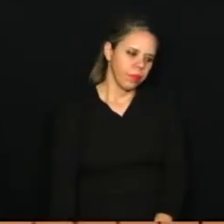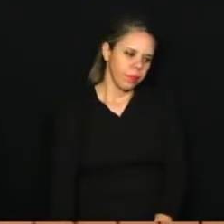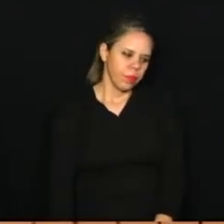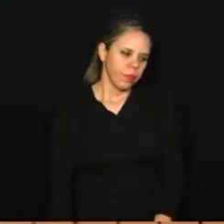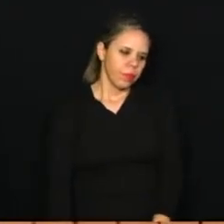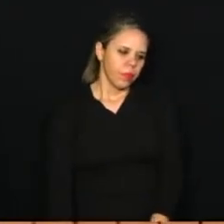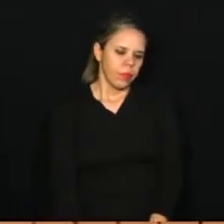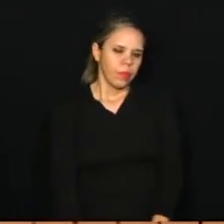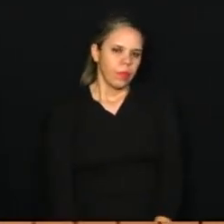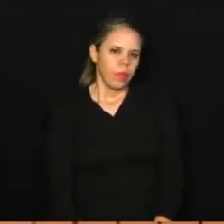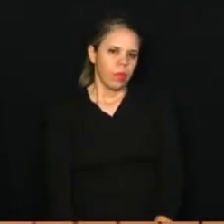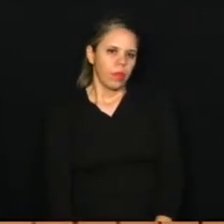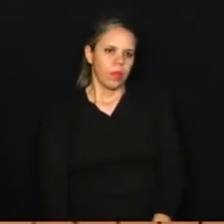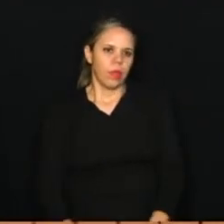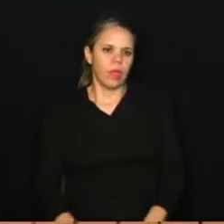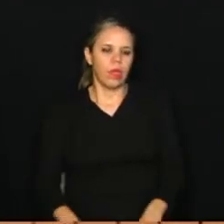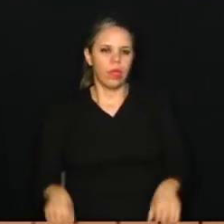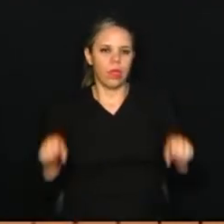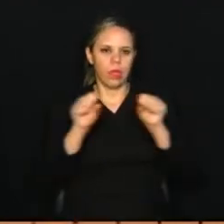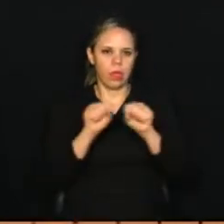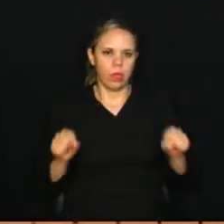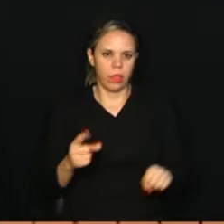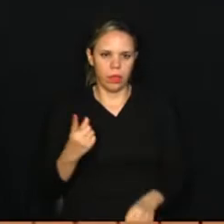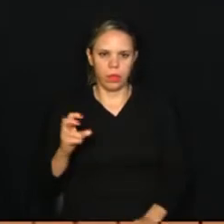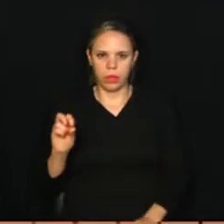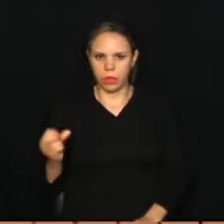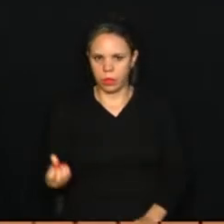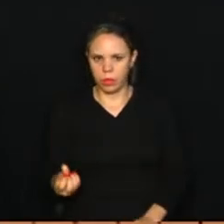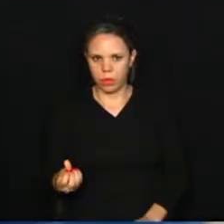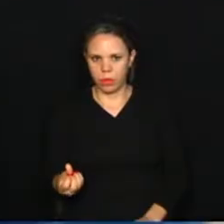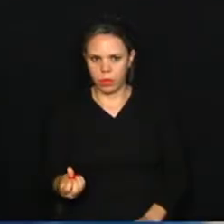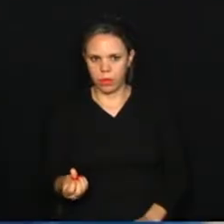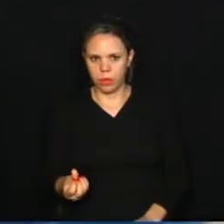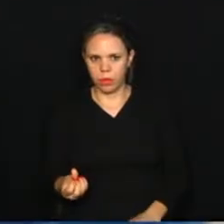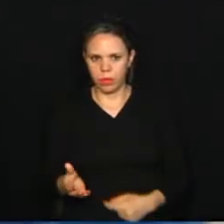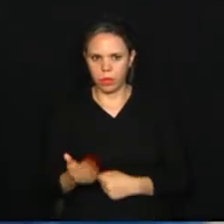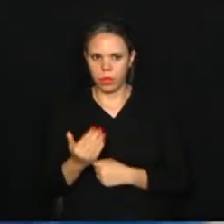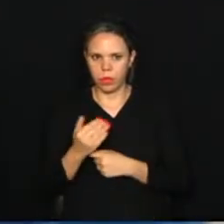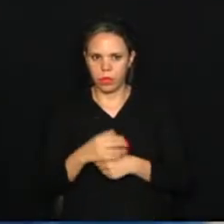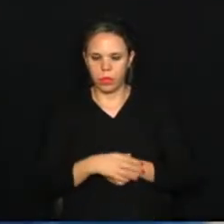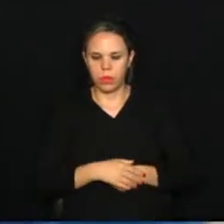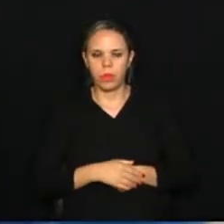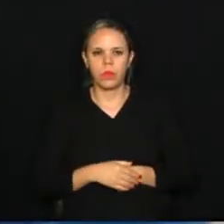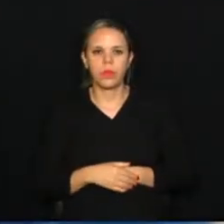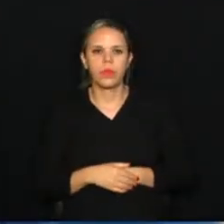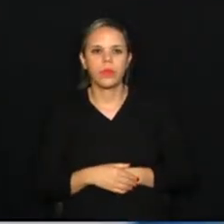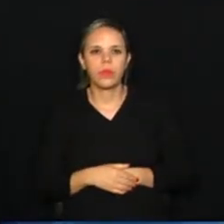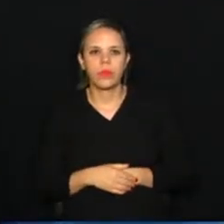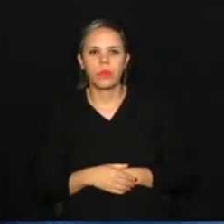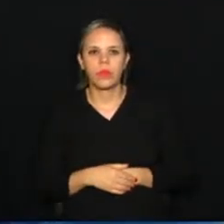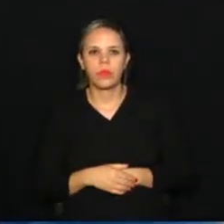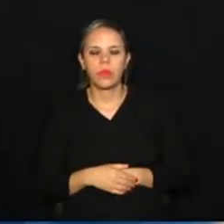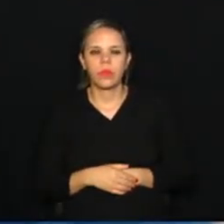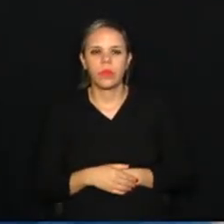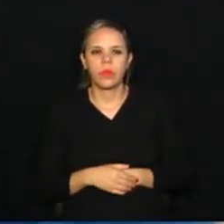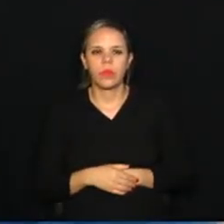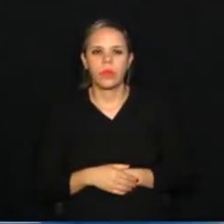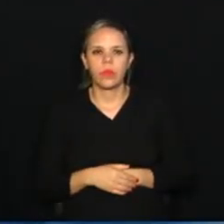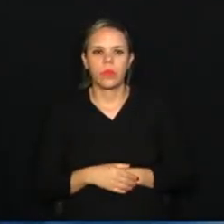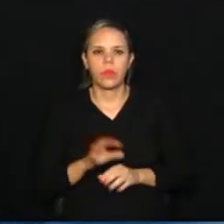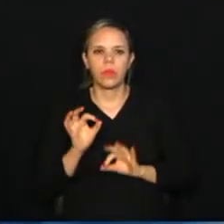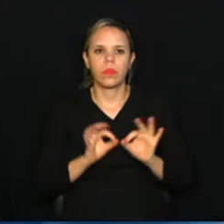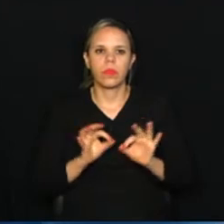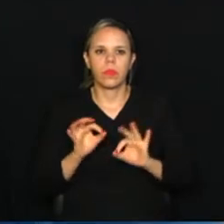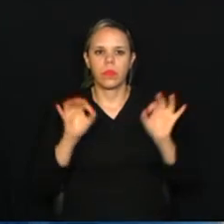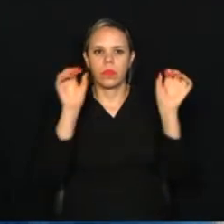O sistema 156, aí atua no lado da tecnologia, certo? Então, a gente prepara todo o